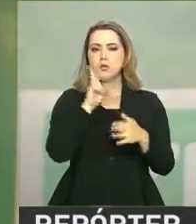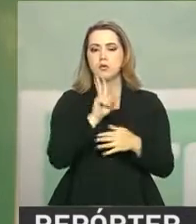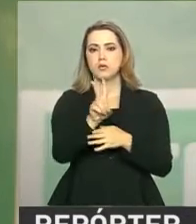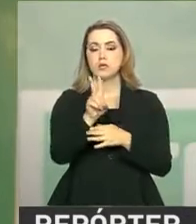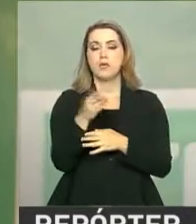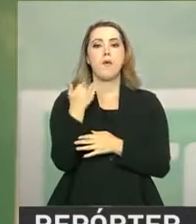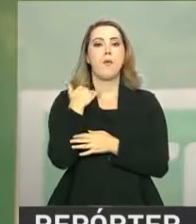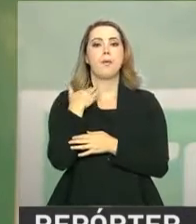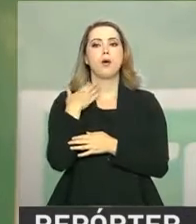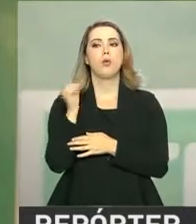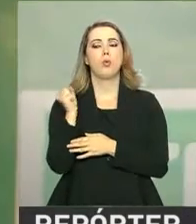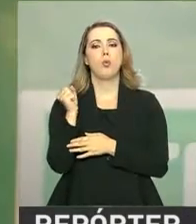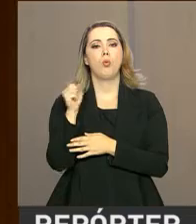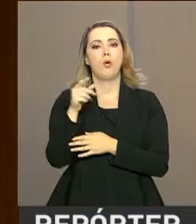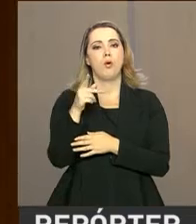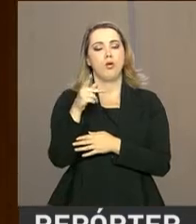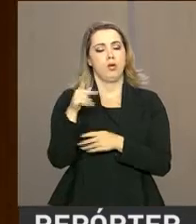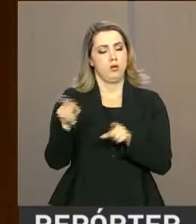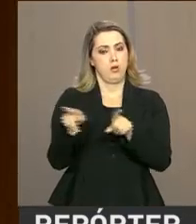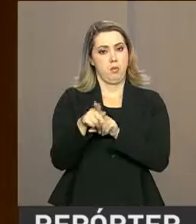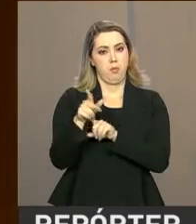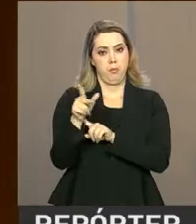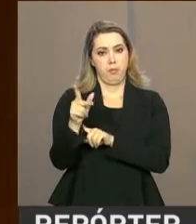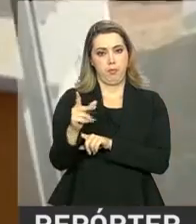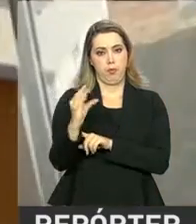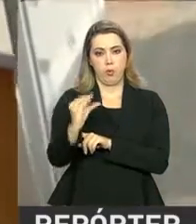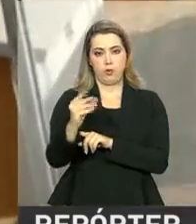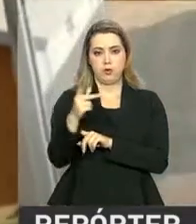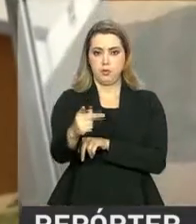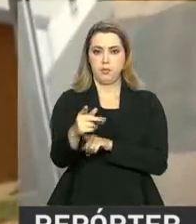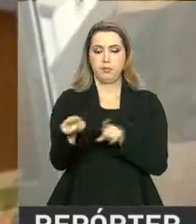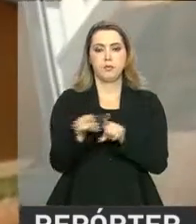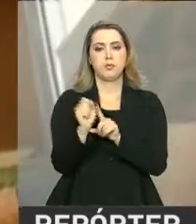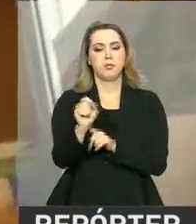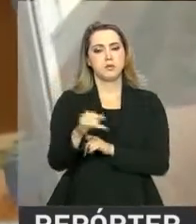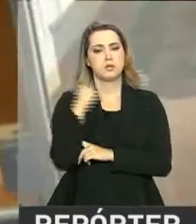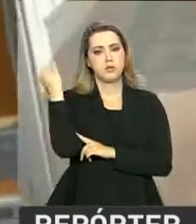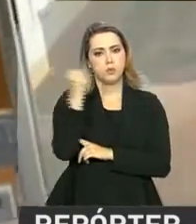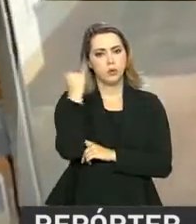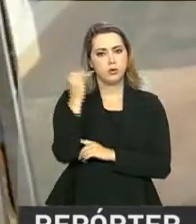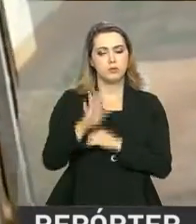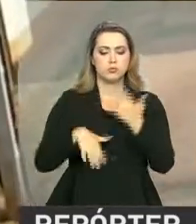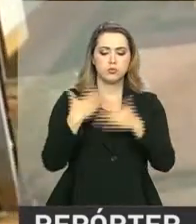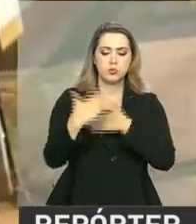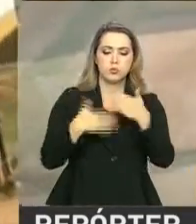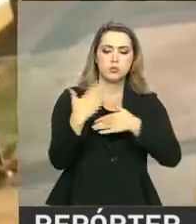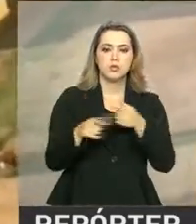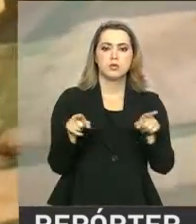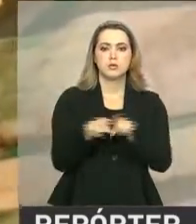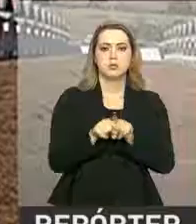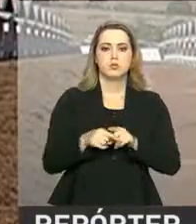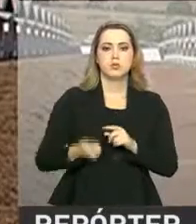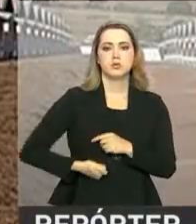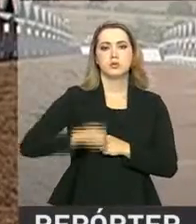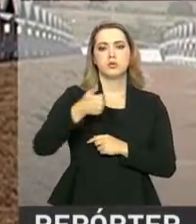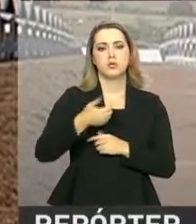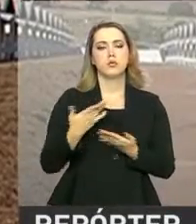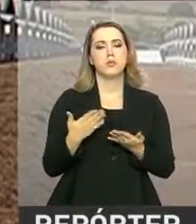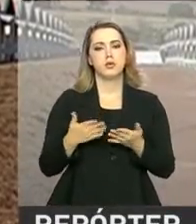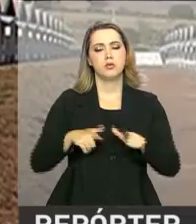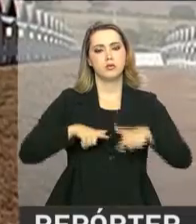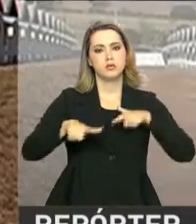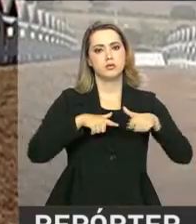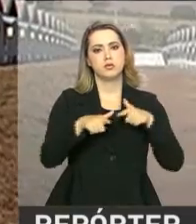o financiamento com recursos da poupança e o FGTS tem sido muito importante para manter o emprego e os empreendimentos na